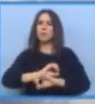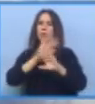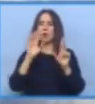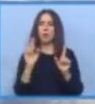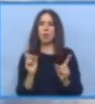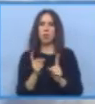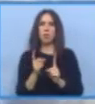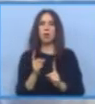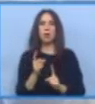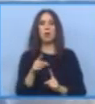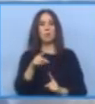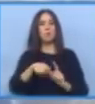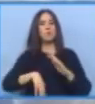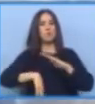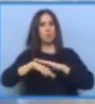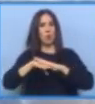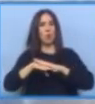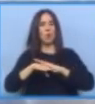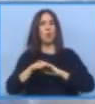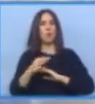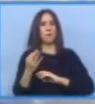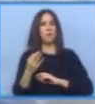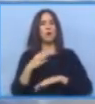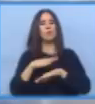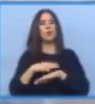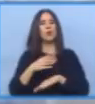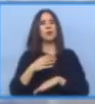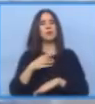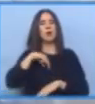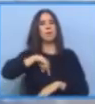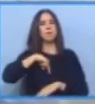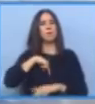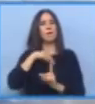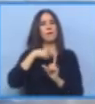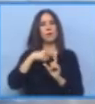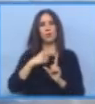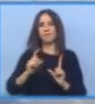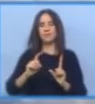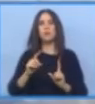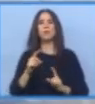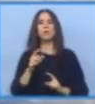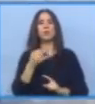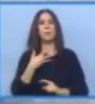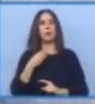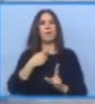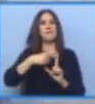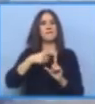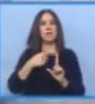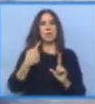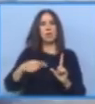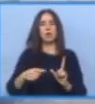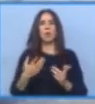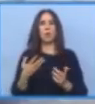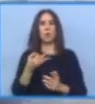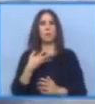que ele é curado não pelas suas virtudes, porque Pedro seja muito virtuoso ou porque Pedro